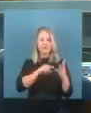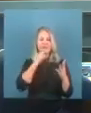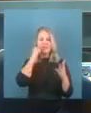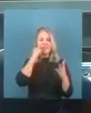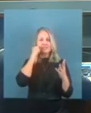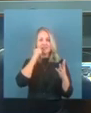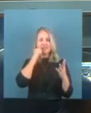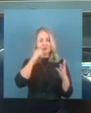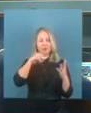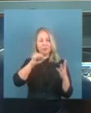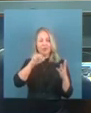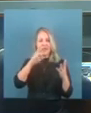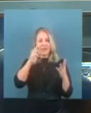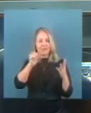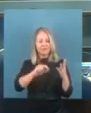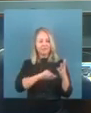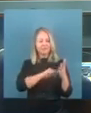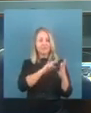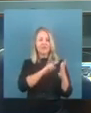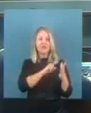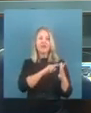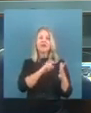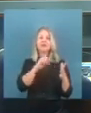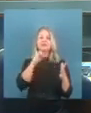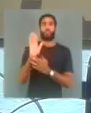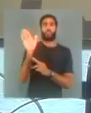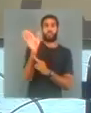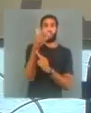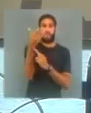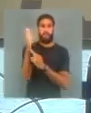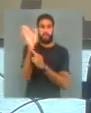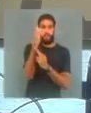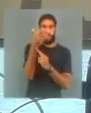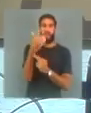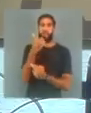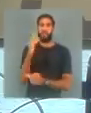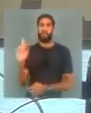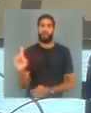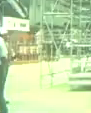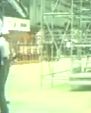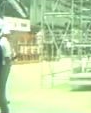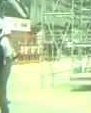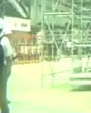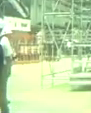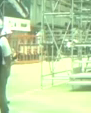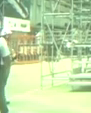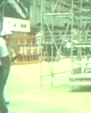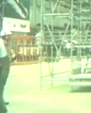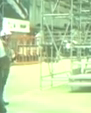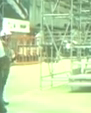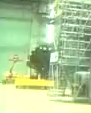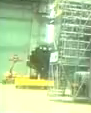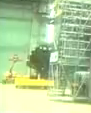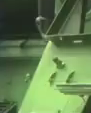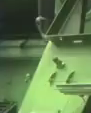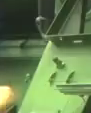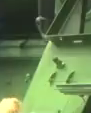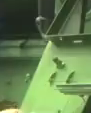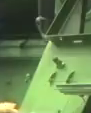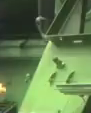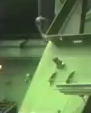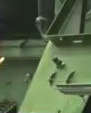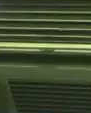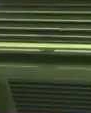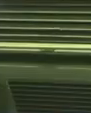relações exteriores e defesa nacional no Senado para falar sobre os projetos estratégicos e